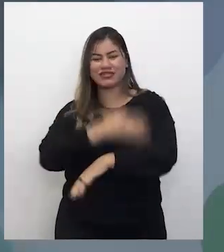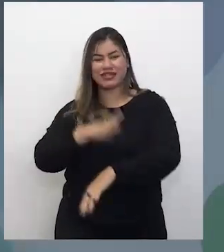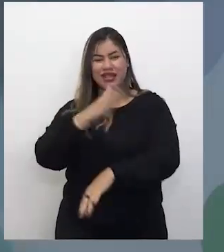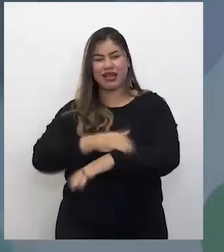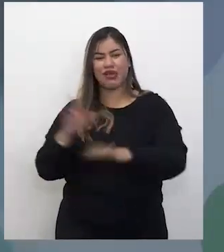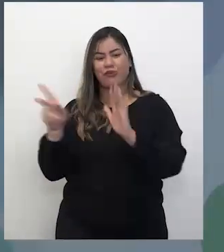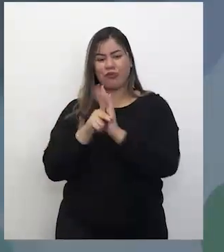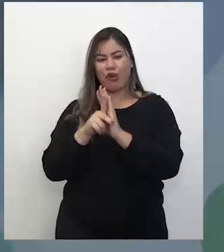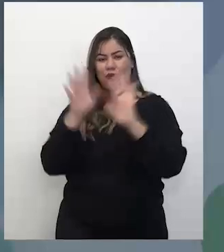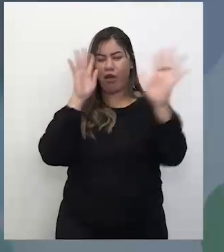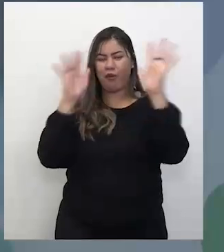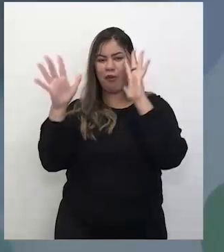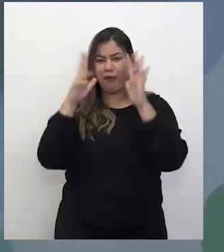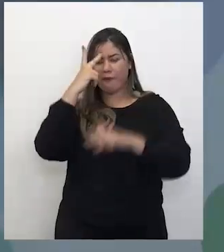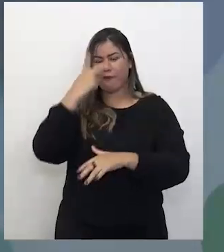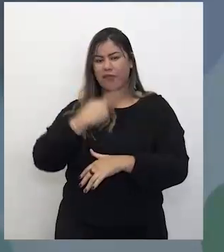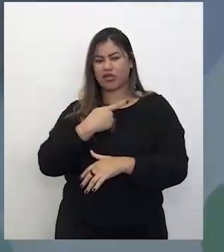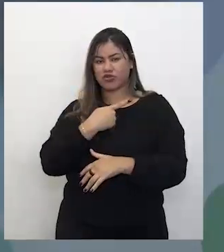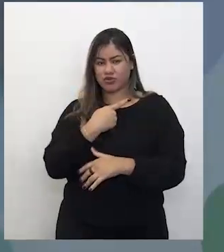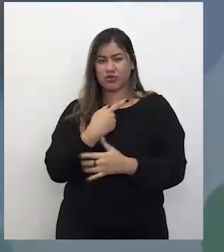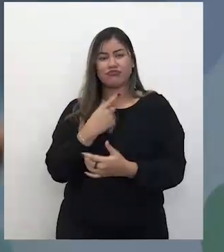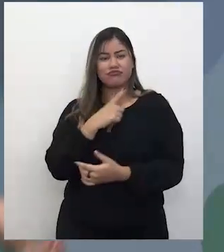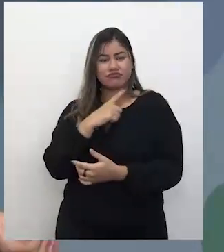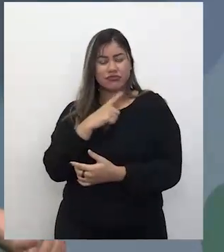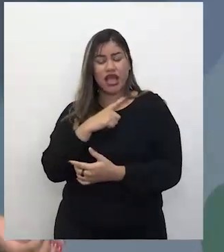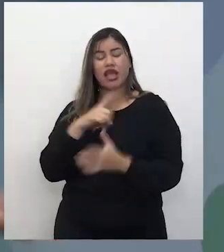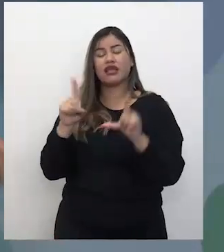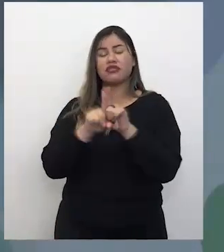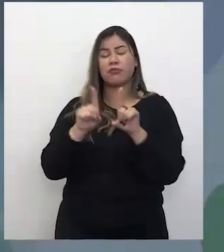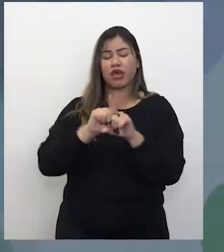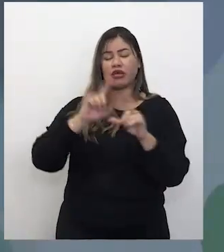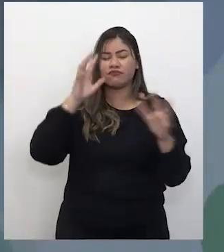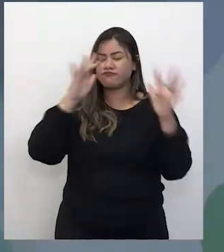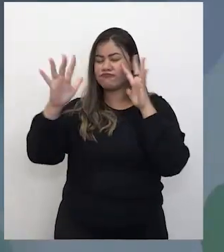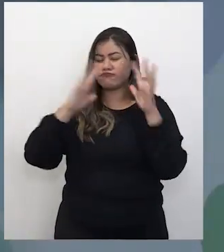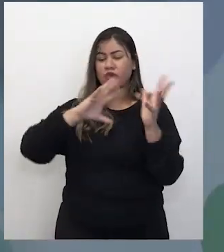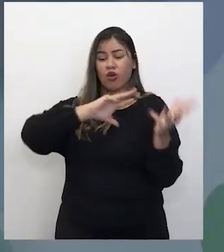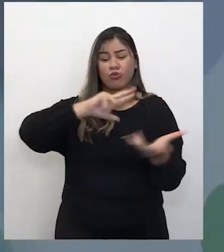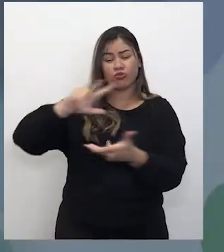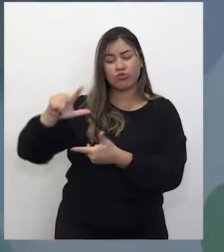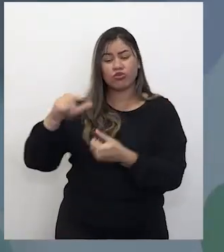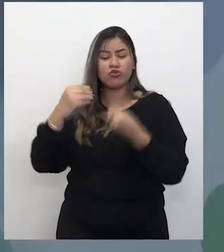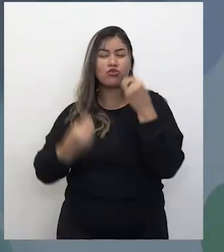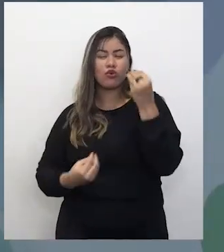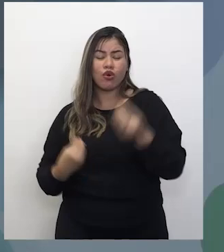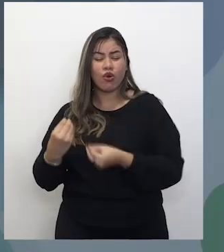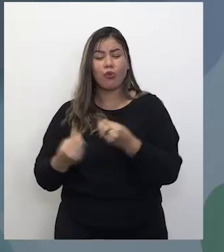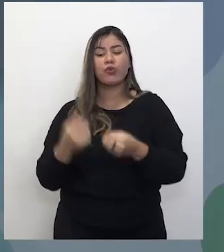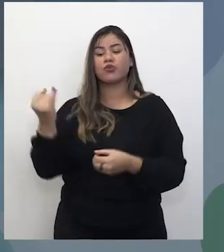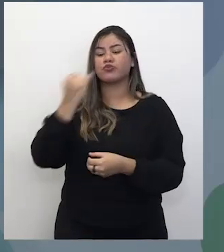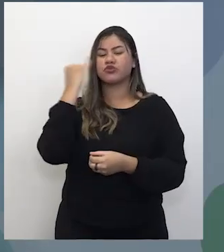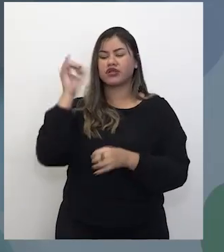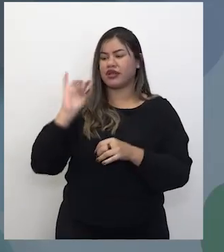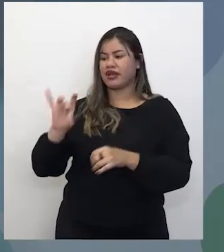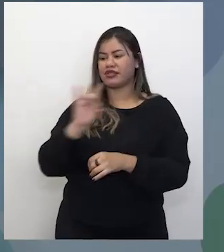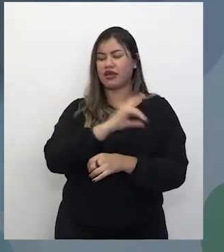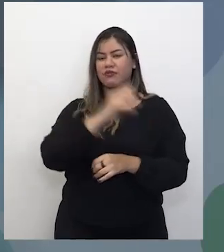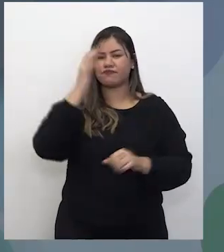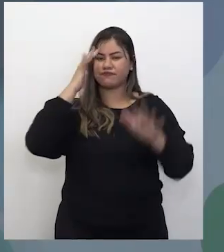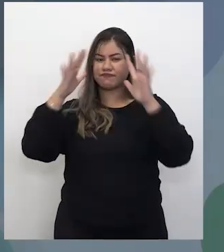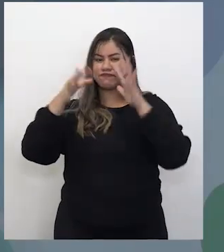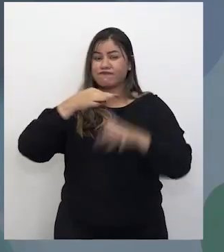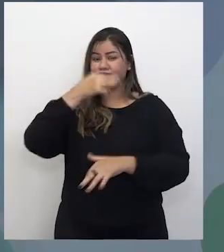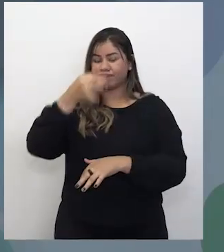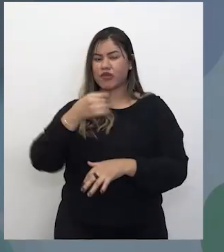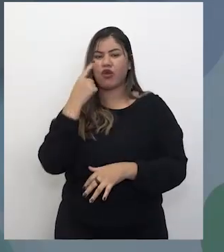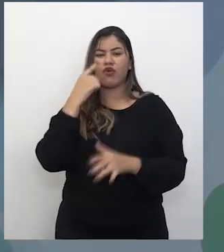de autorreflexão sobre si mesmo e sobre o mundo, é importante que o aluno tenha esse pensamento crítico. A gente vai